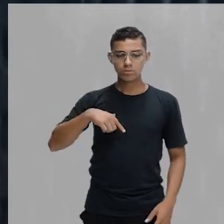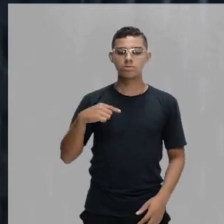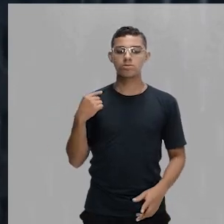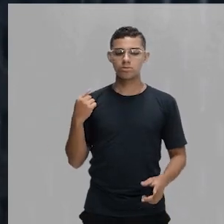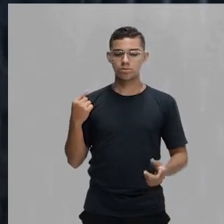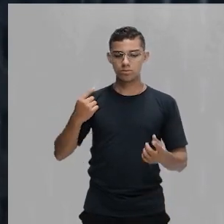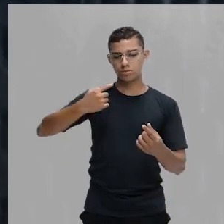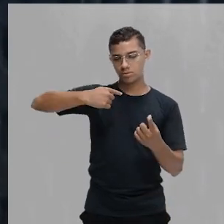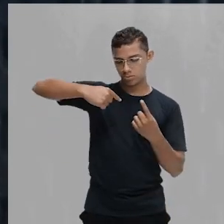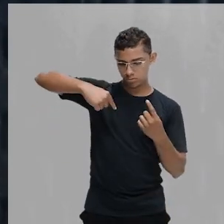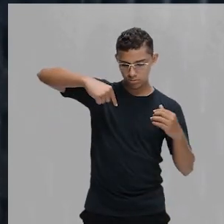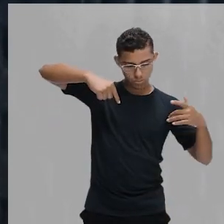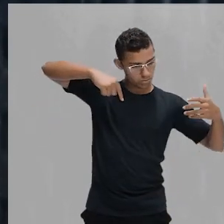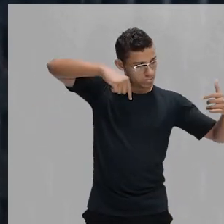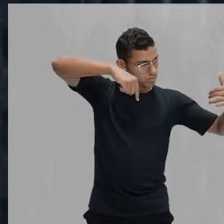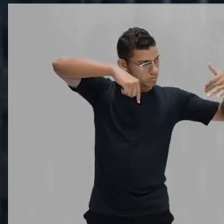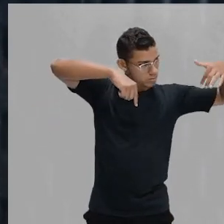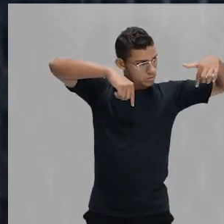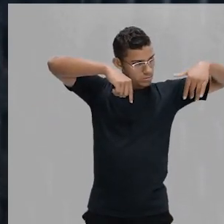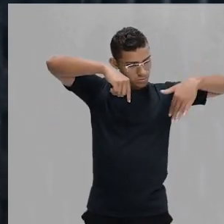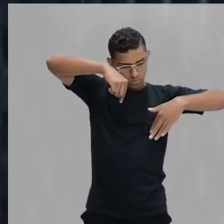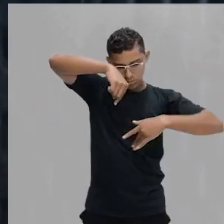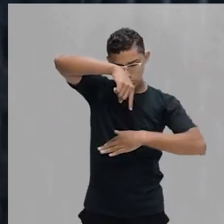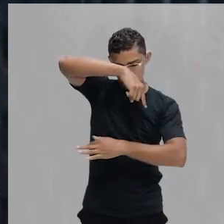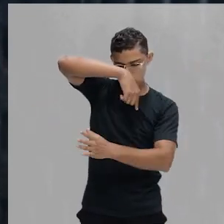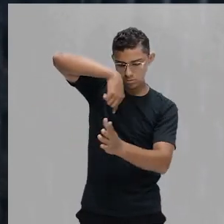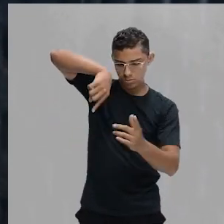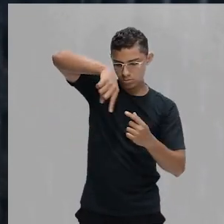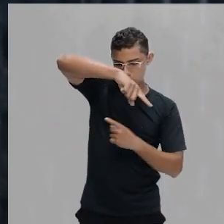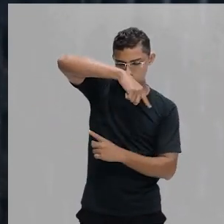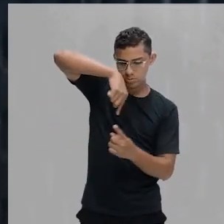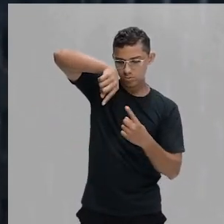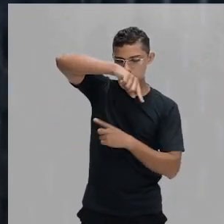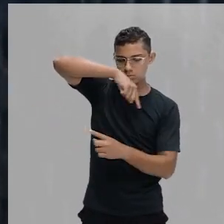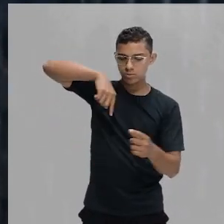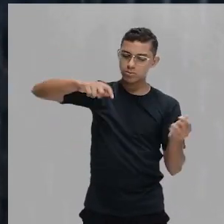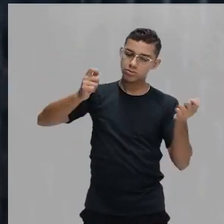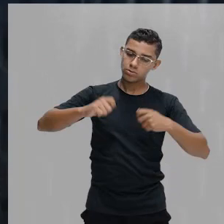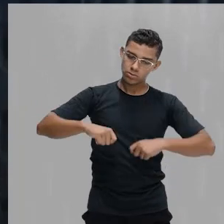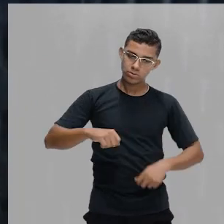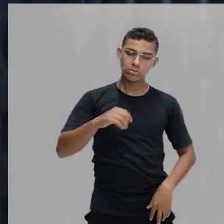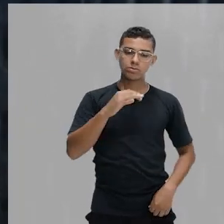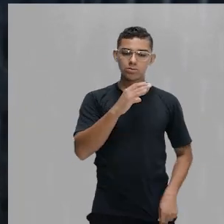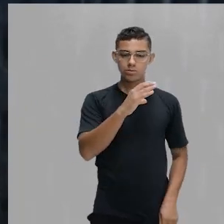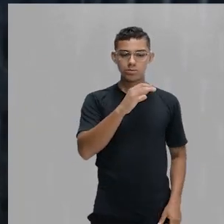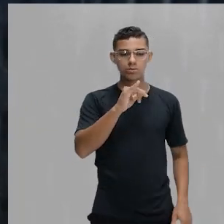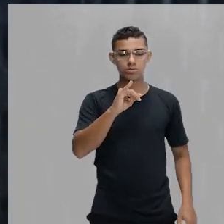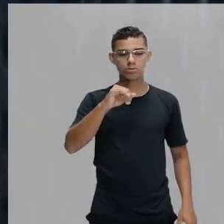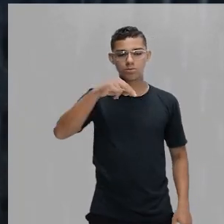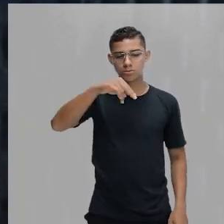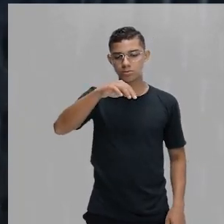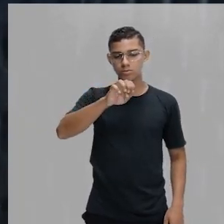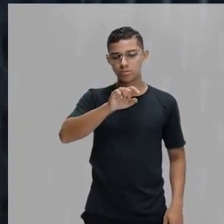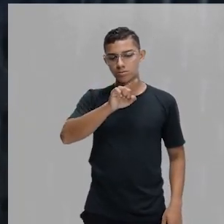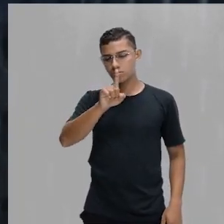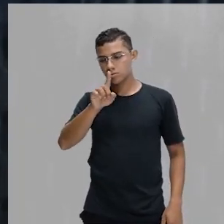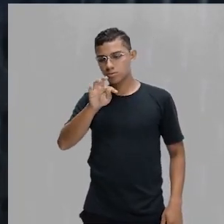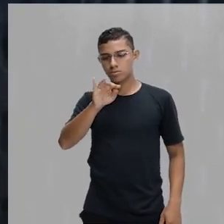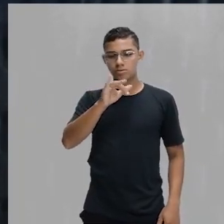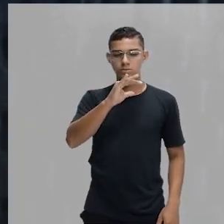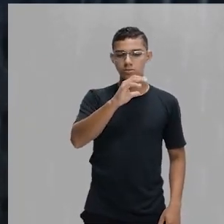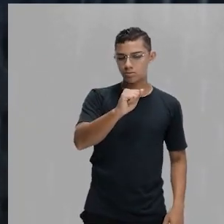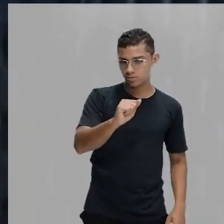movimento circular desta turbina, ok? Então, há uma transformação da energia cinética,